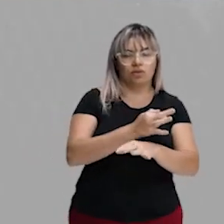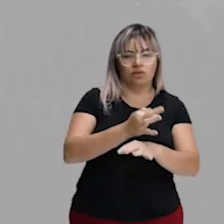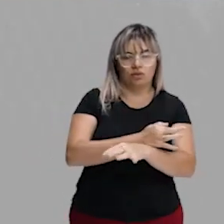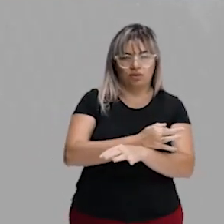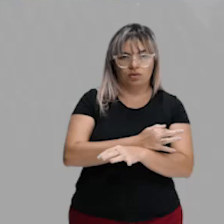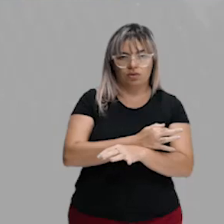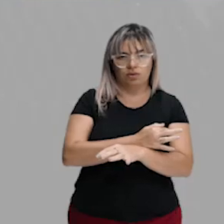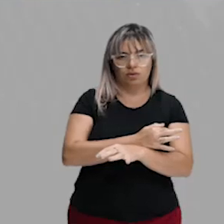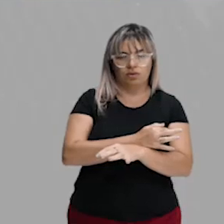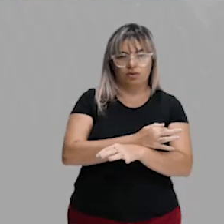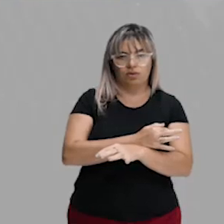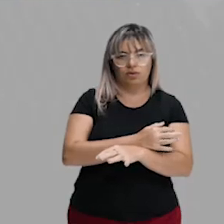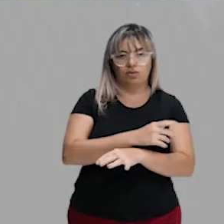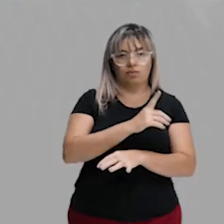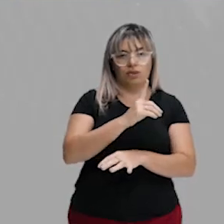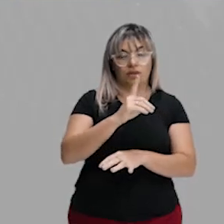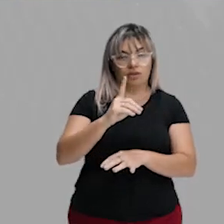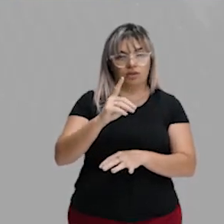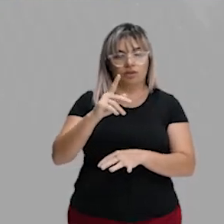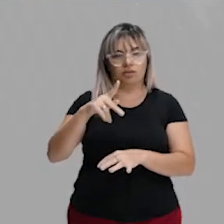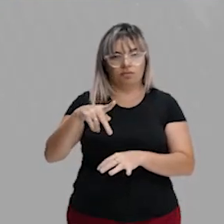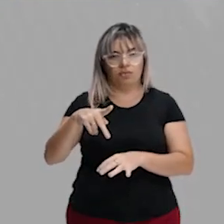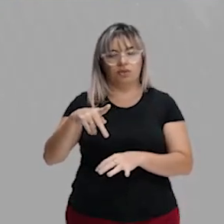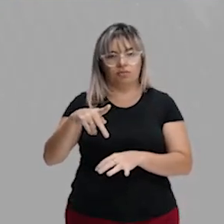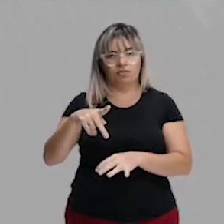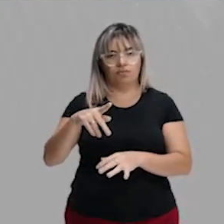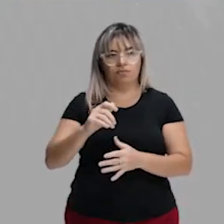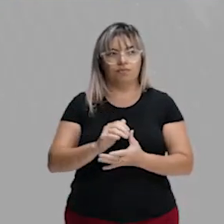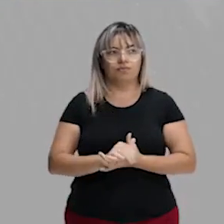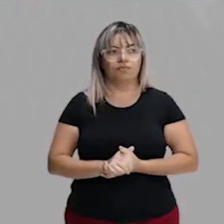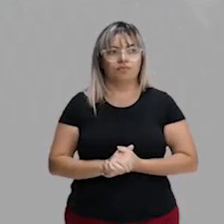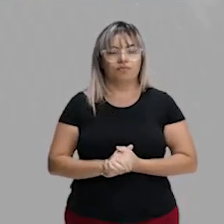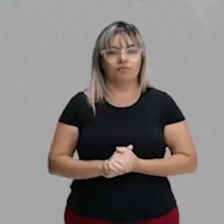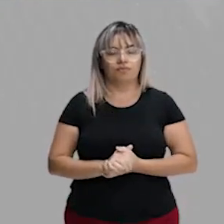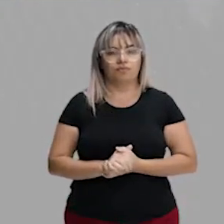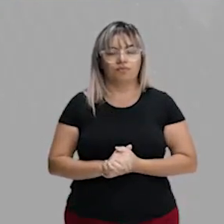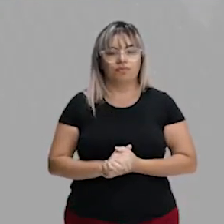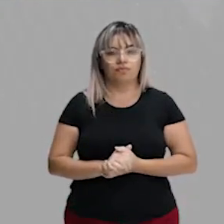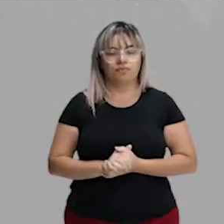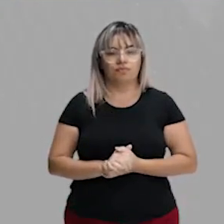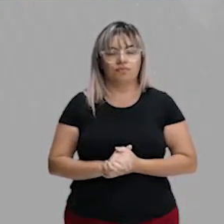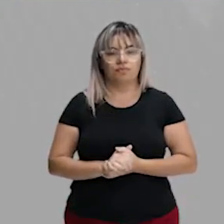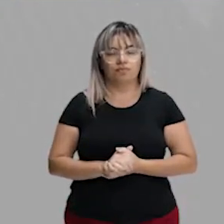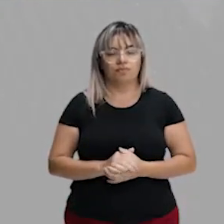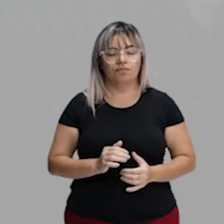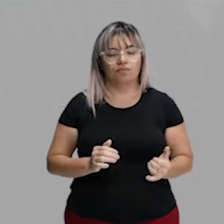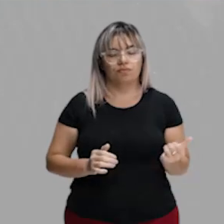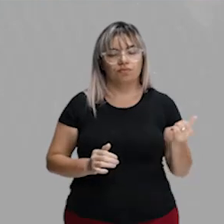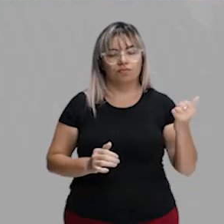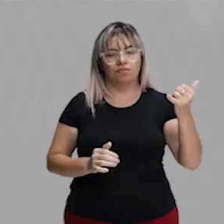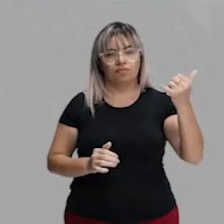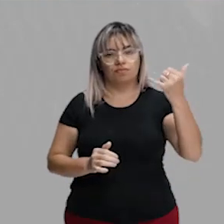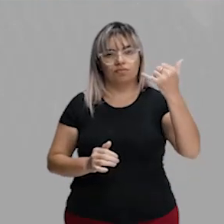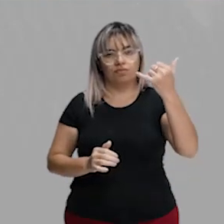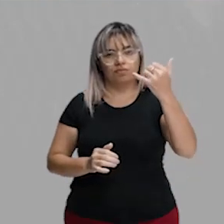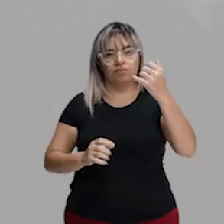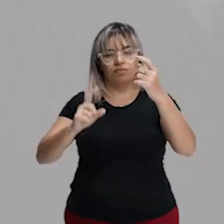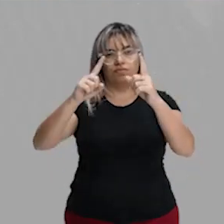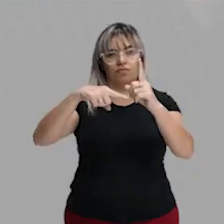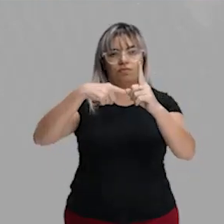e ali o que seria uma DDP, né, uma fonte, e a corrente elétrica chegando no ponto